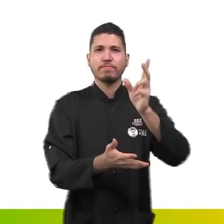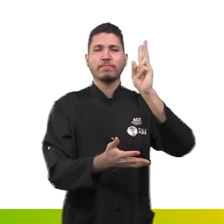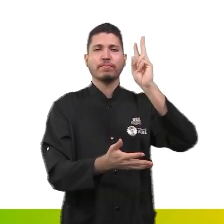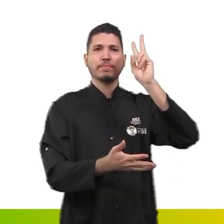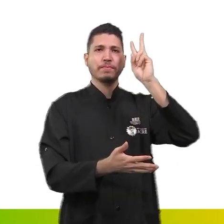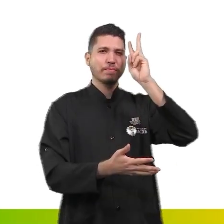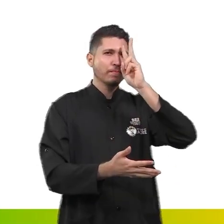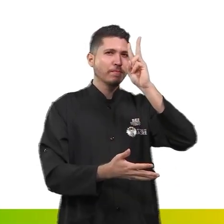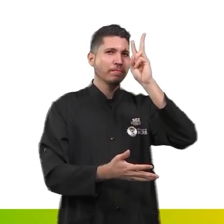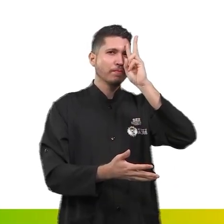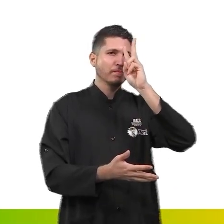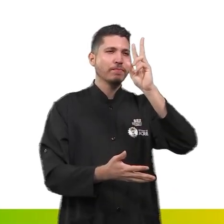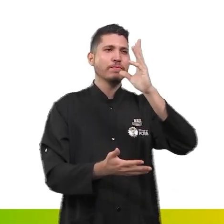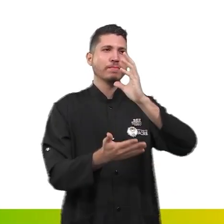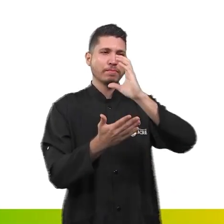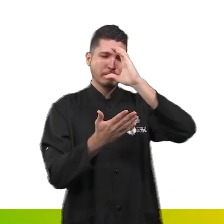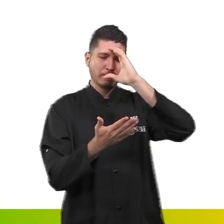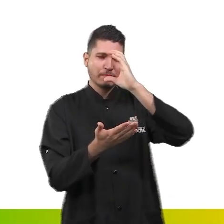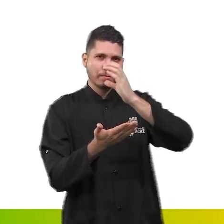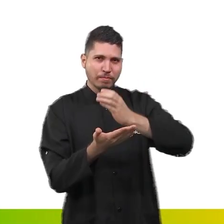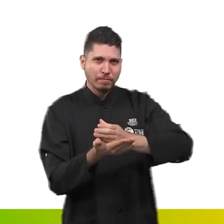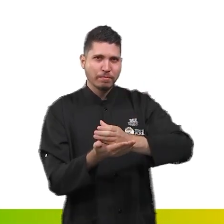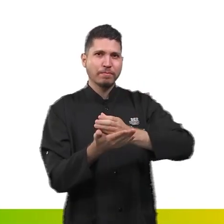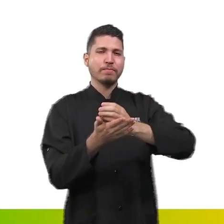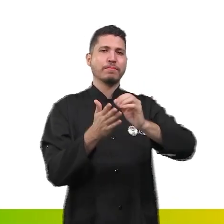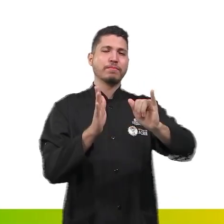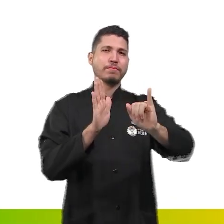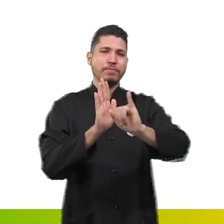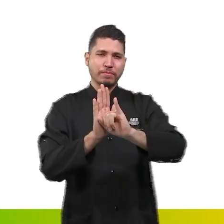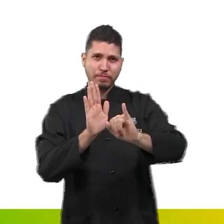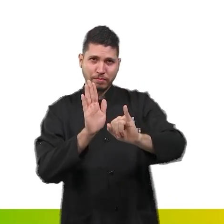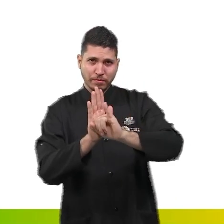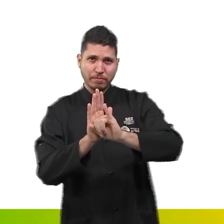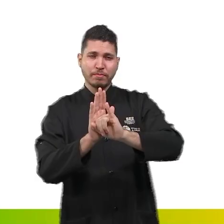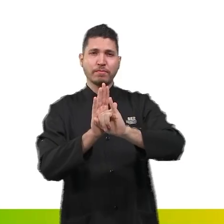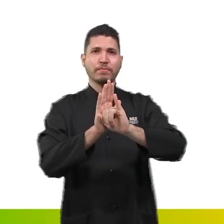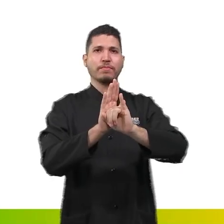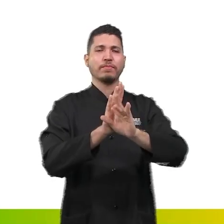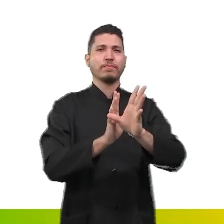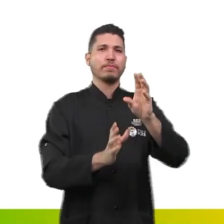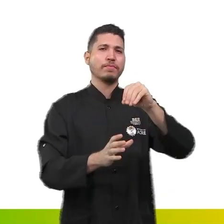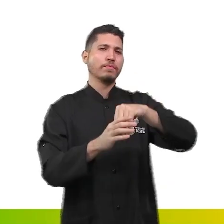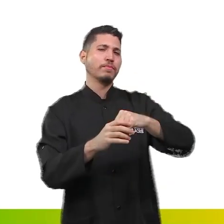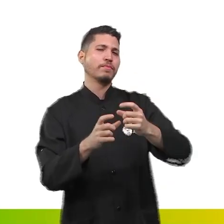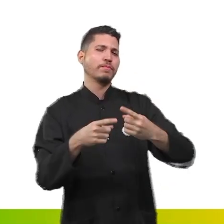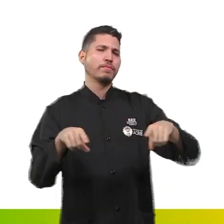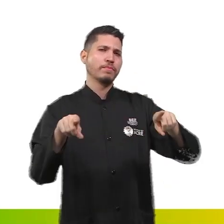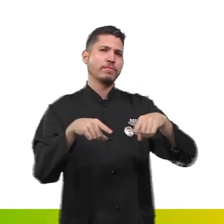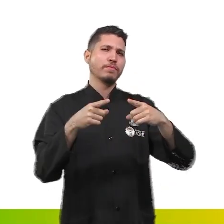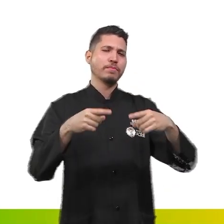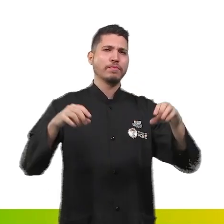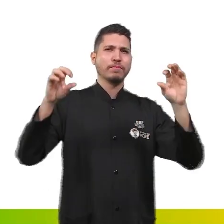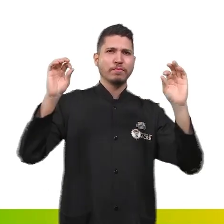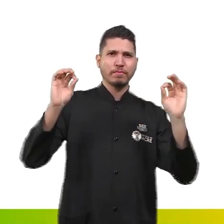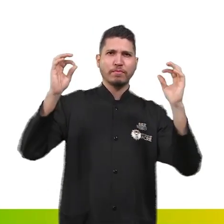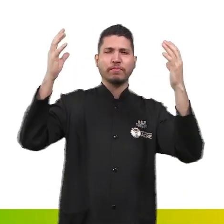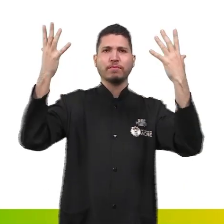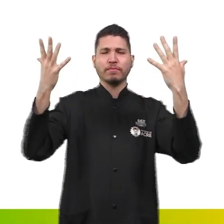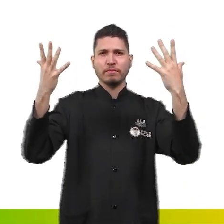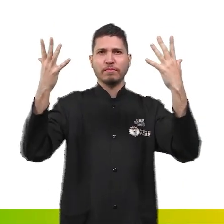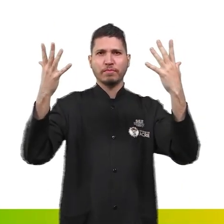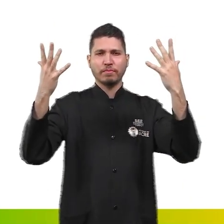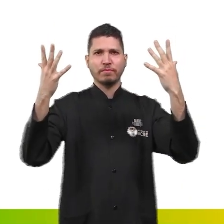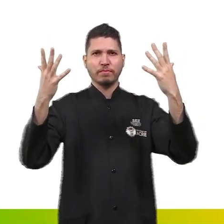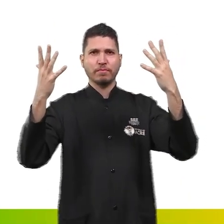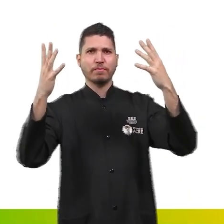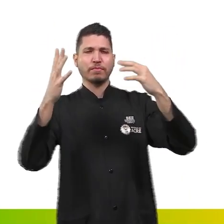suas crenças, a sua identidade, e elas aparecem na música, nas festas, nos rituais, e